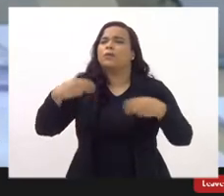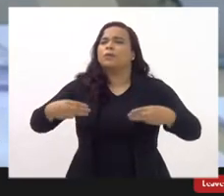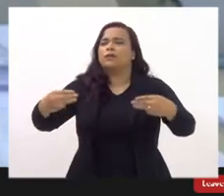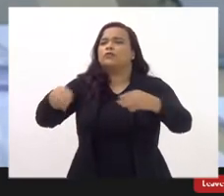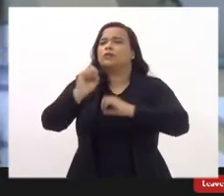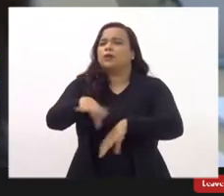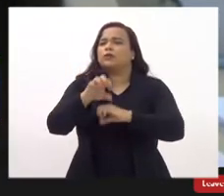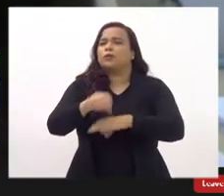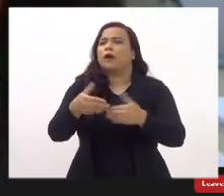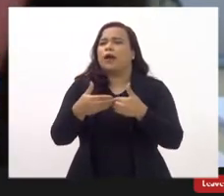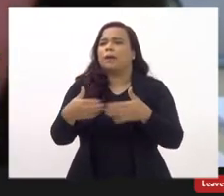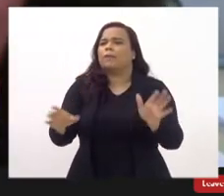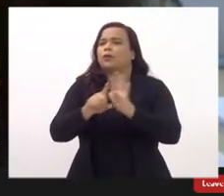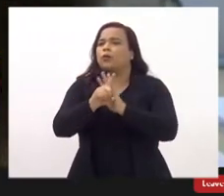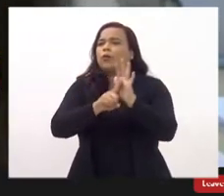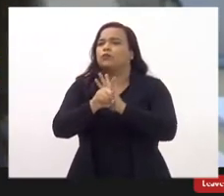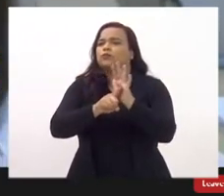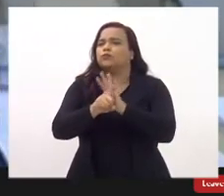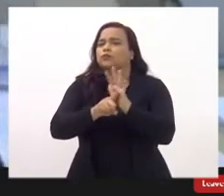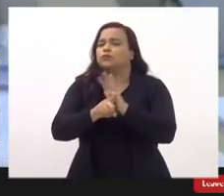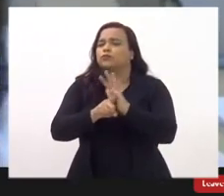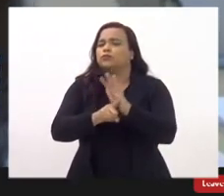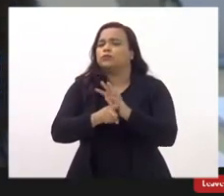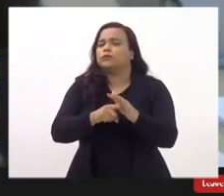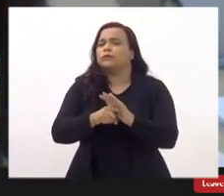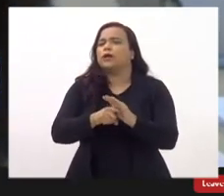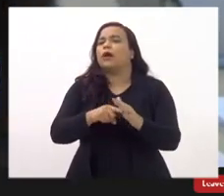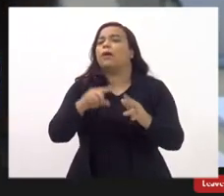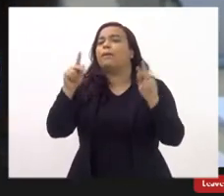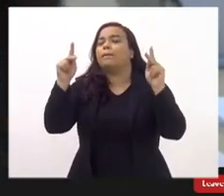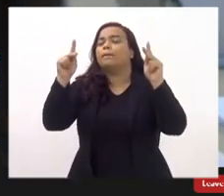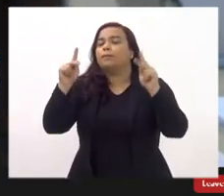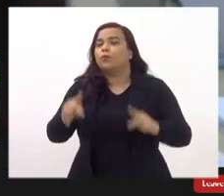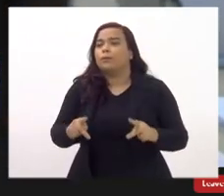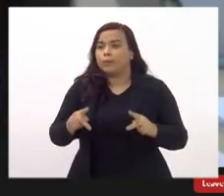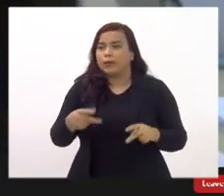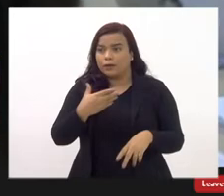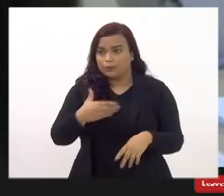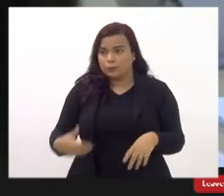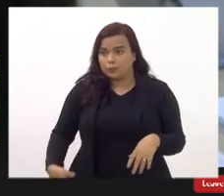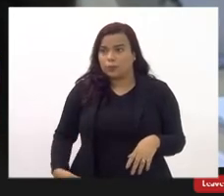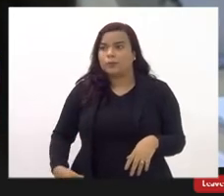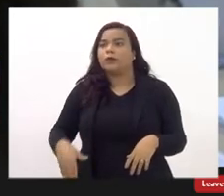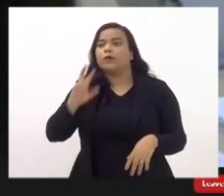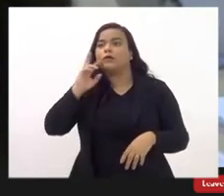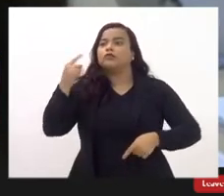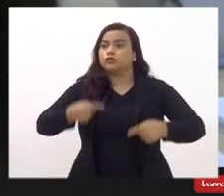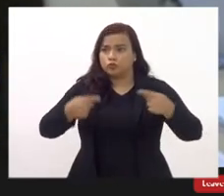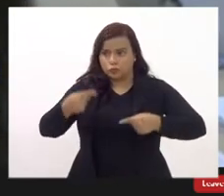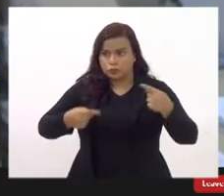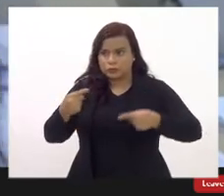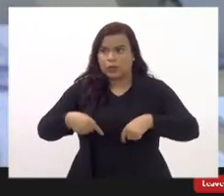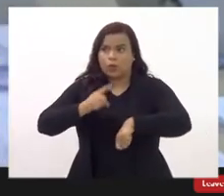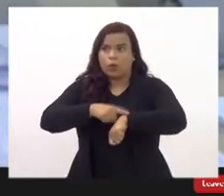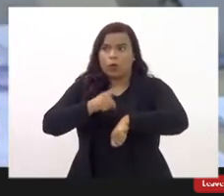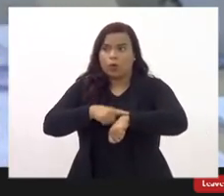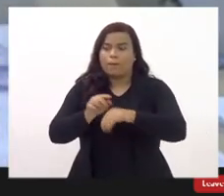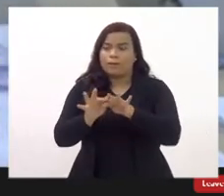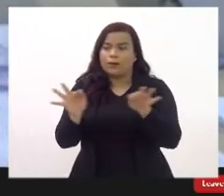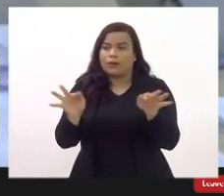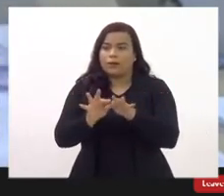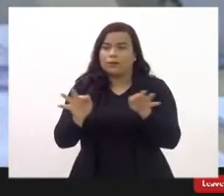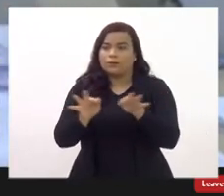abriu uma consulta pública para discussão da carga horária mínima presencial dos cursos técnicos no